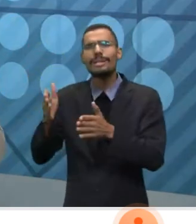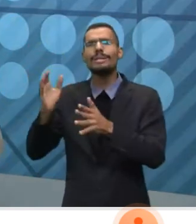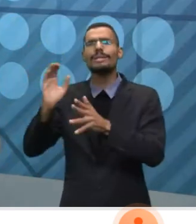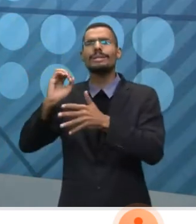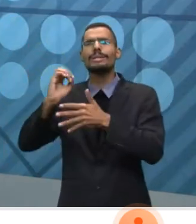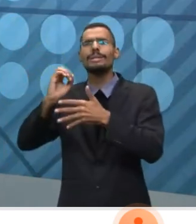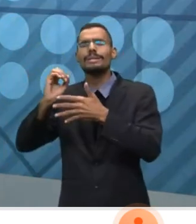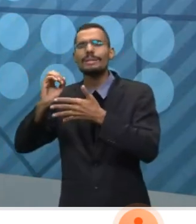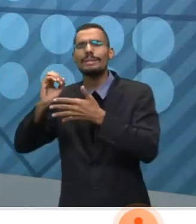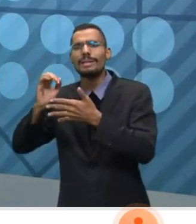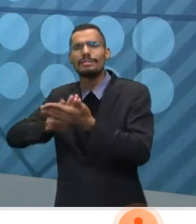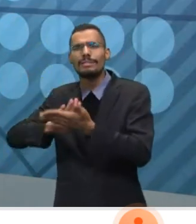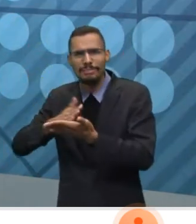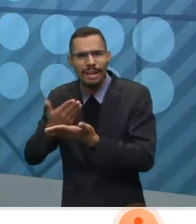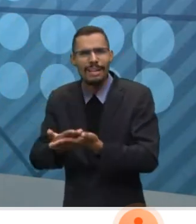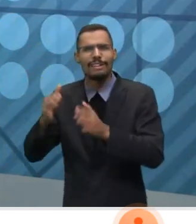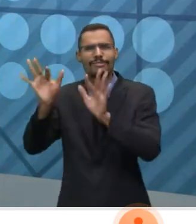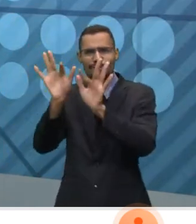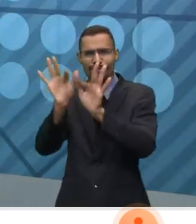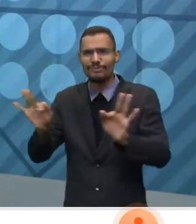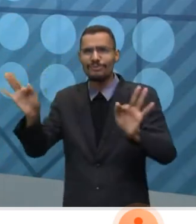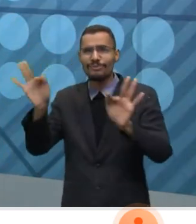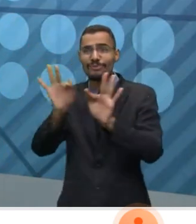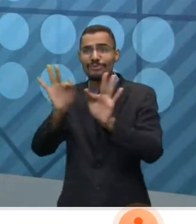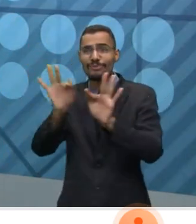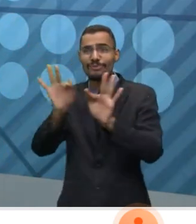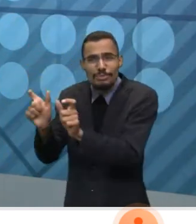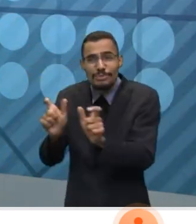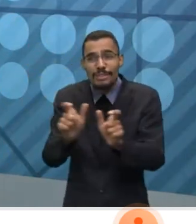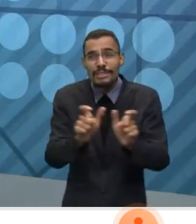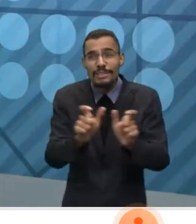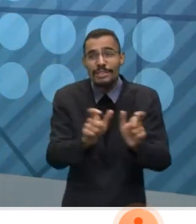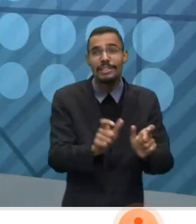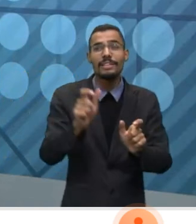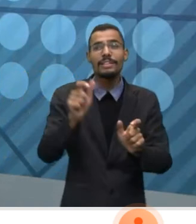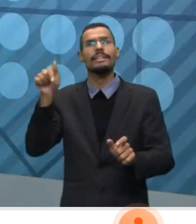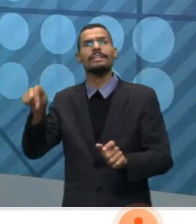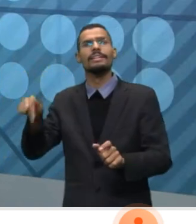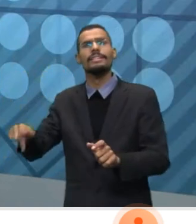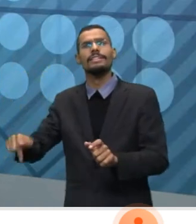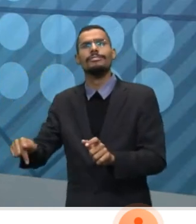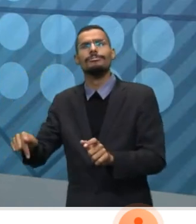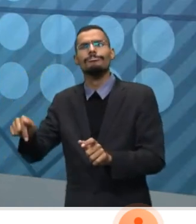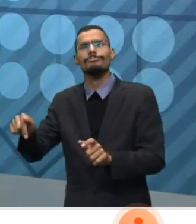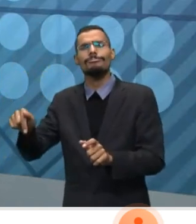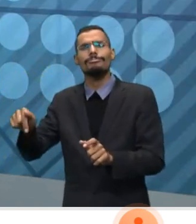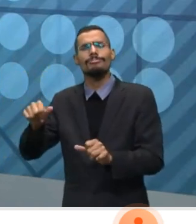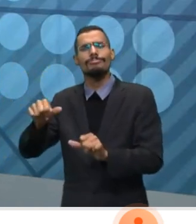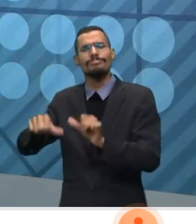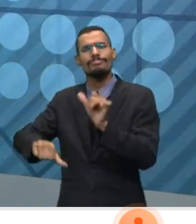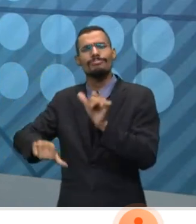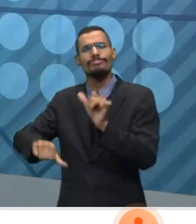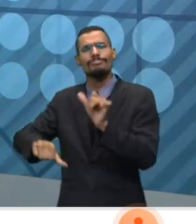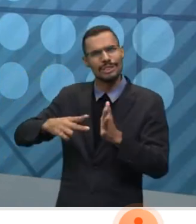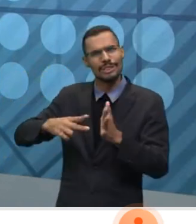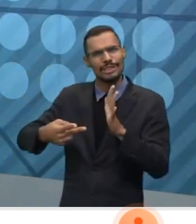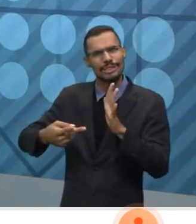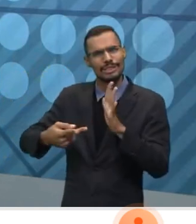a interpretação, a fala linear, ela transmite um outro sentido, o sentido